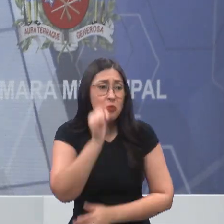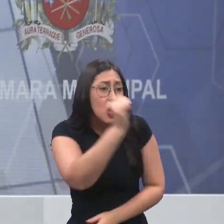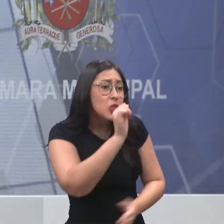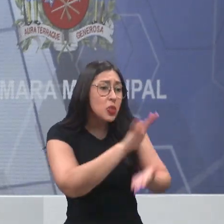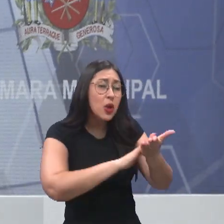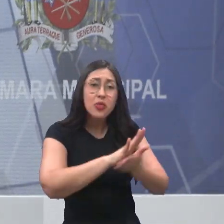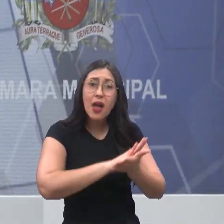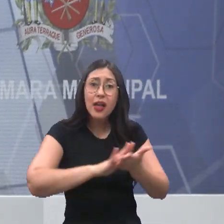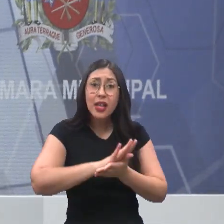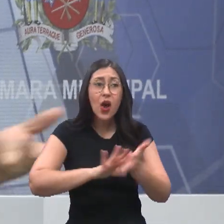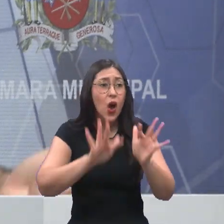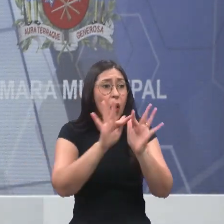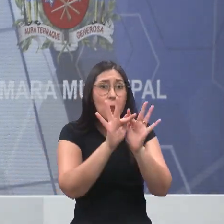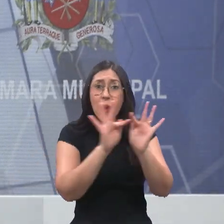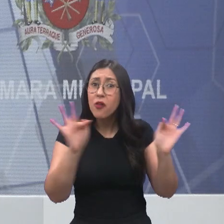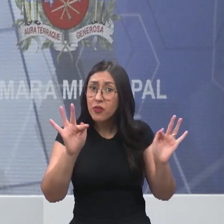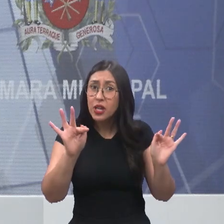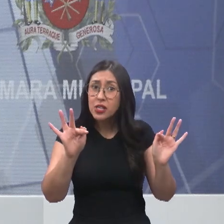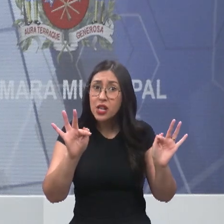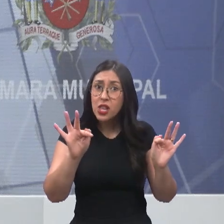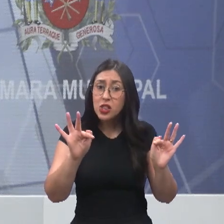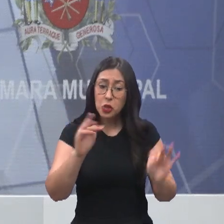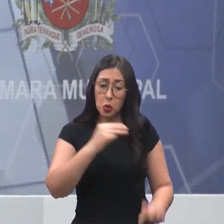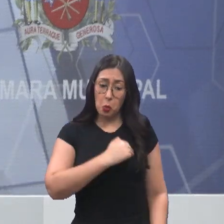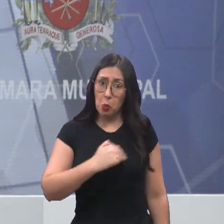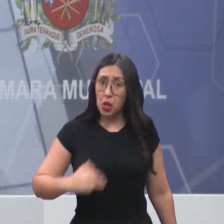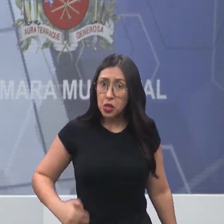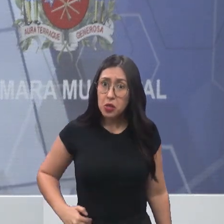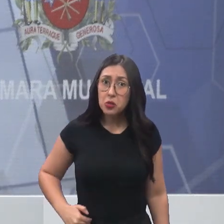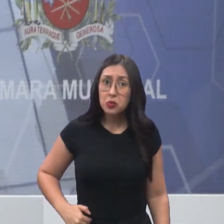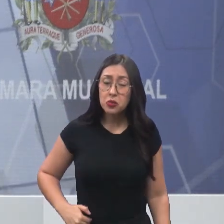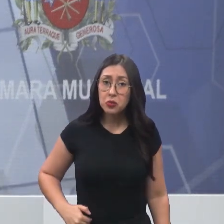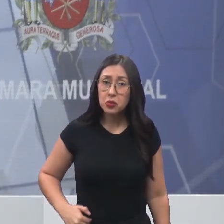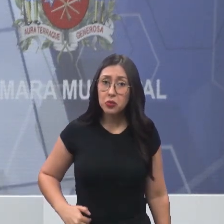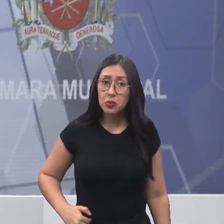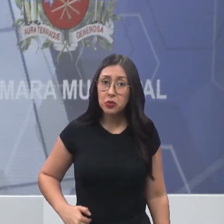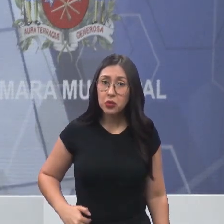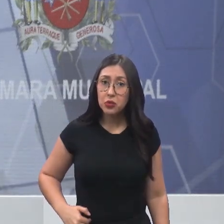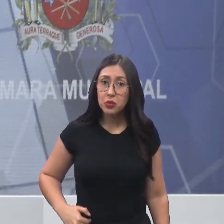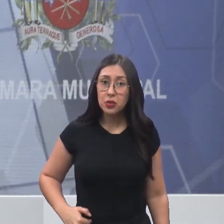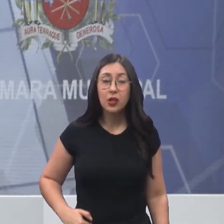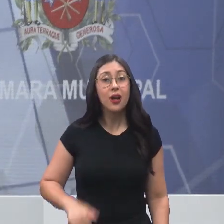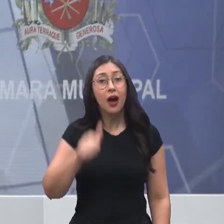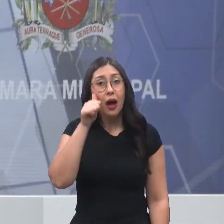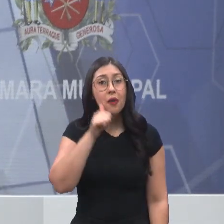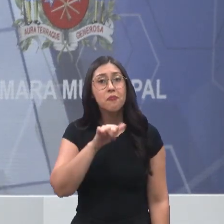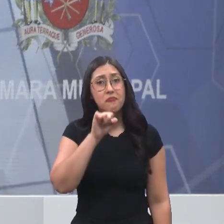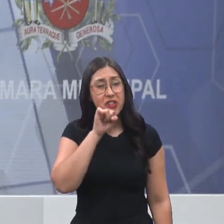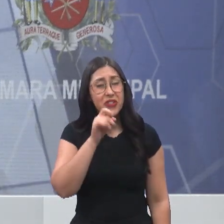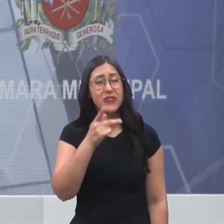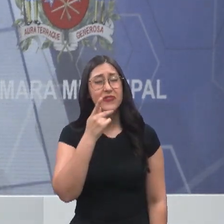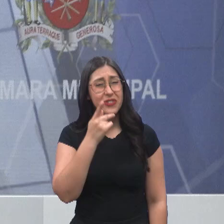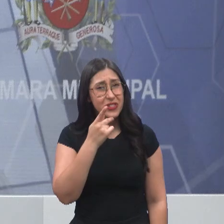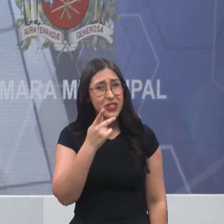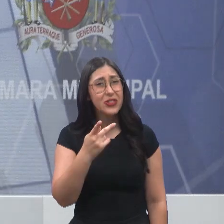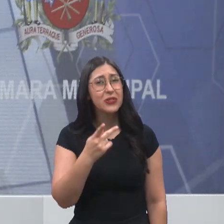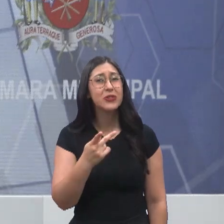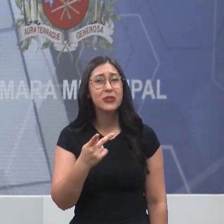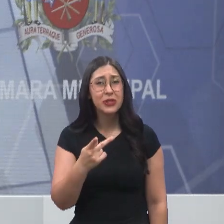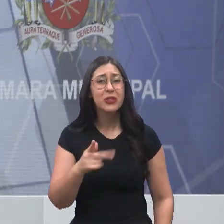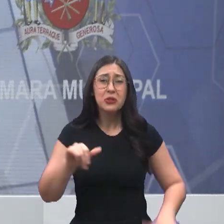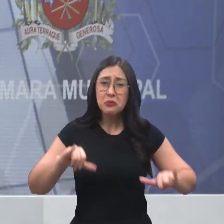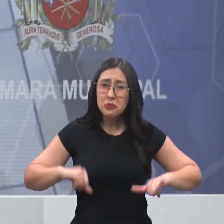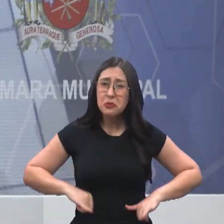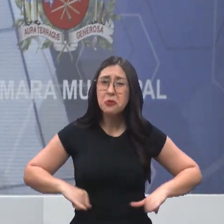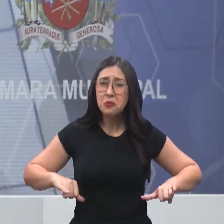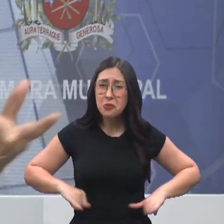frase vinda de um ministro do Supremo Tribunal, vereador Apolinário. A mãe ali dizendo sobre o sofrimento dessa mãe,